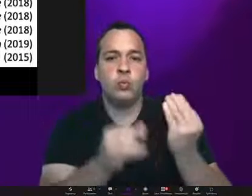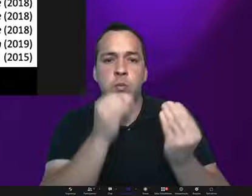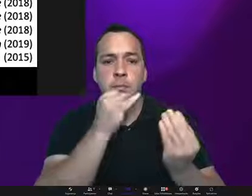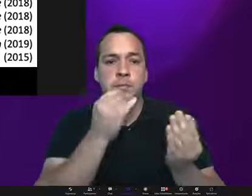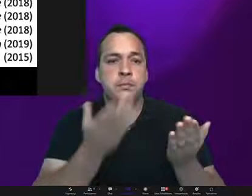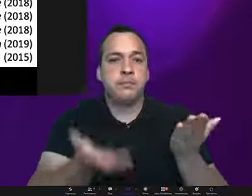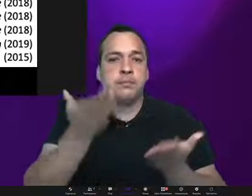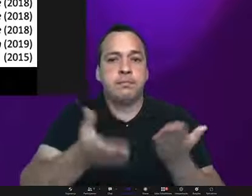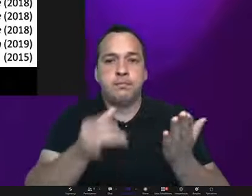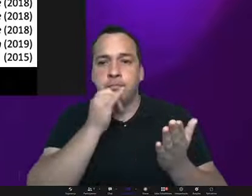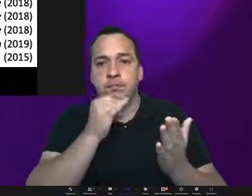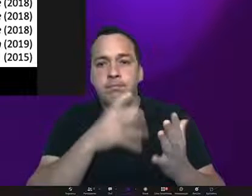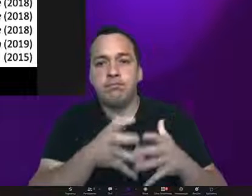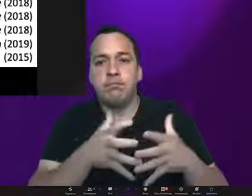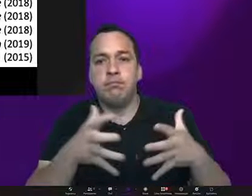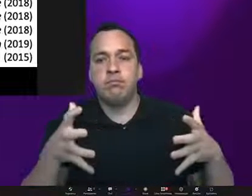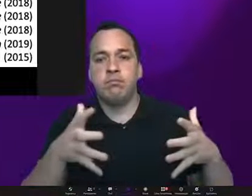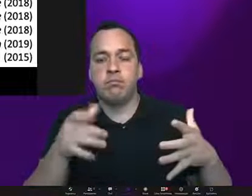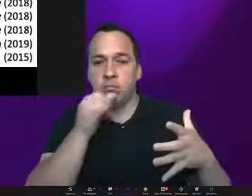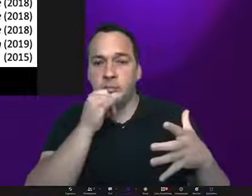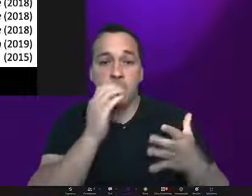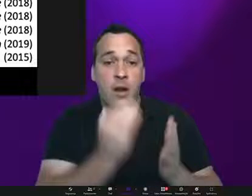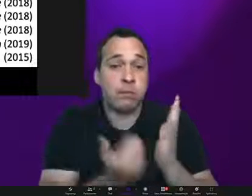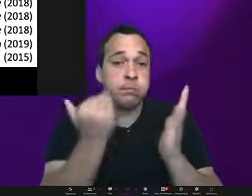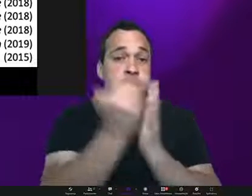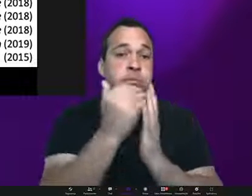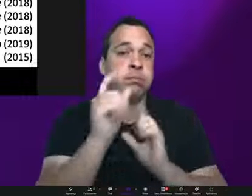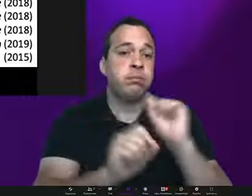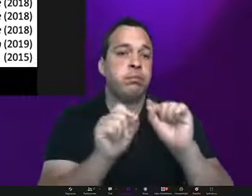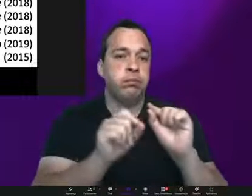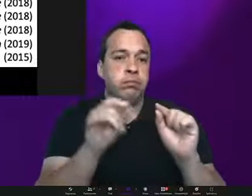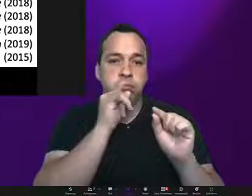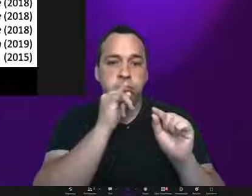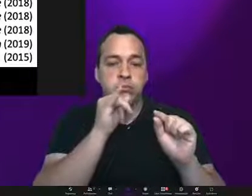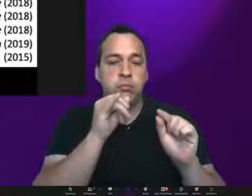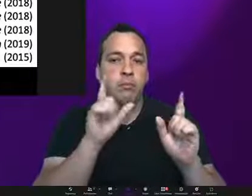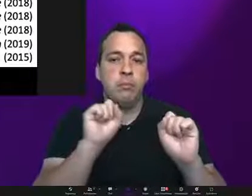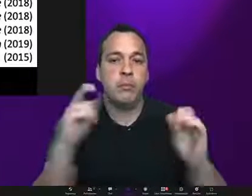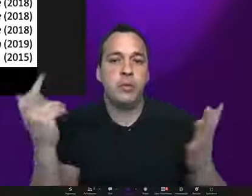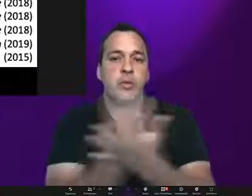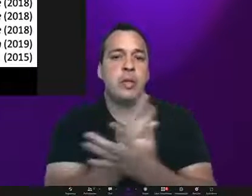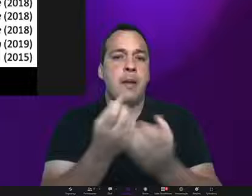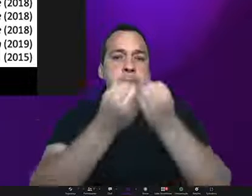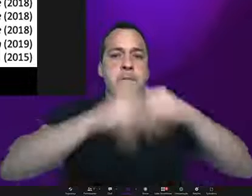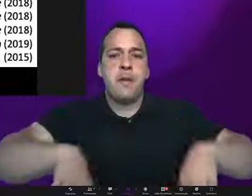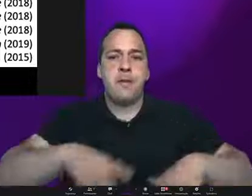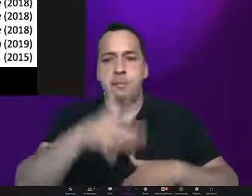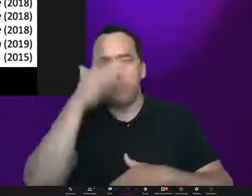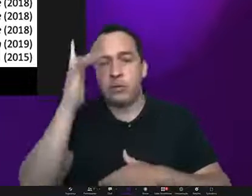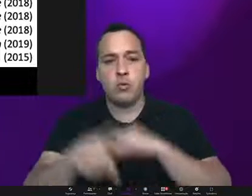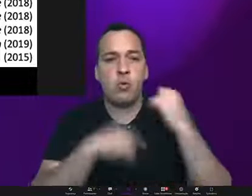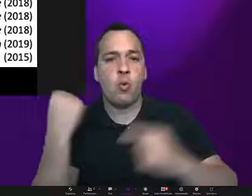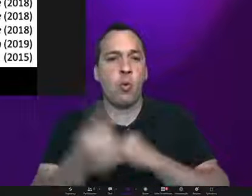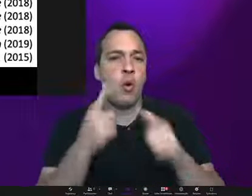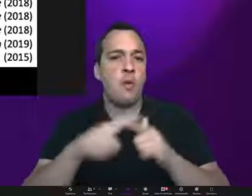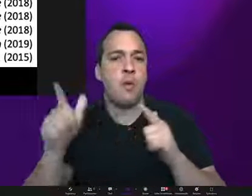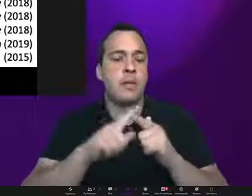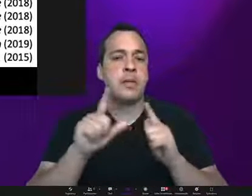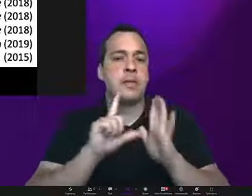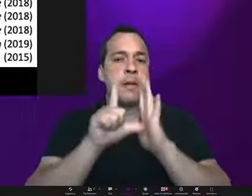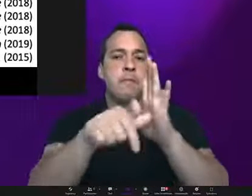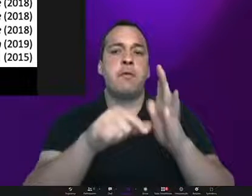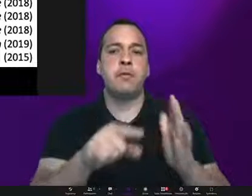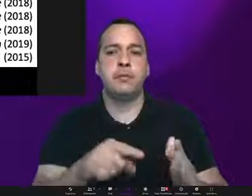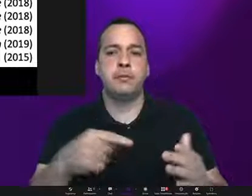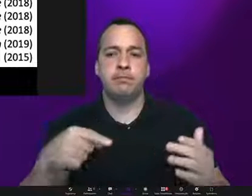acumulado, prejudicado, aumentado, eu vou ter associação com piores desfechos clínicos. Isso na sepse, no pós-operatório,